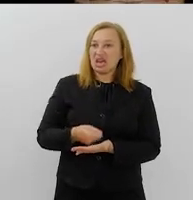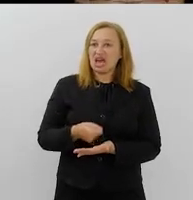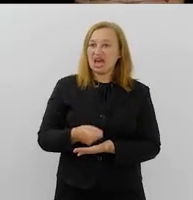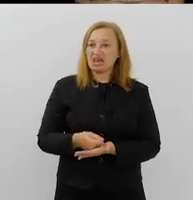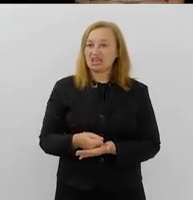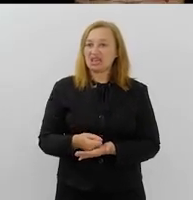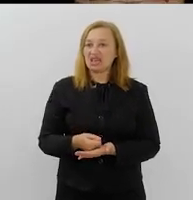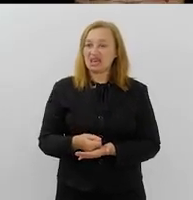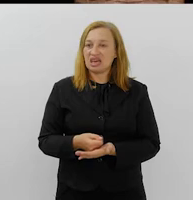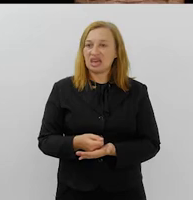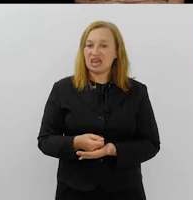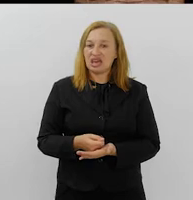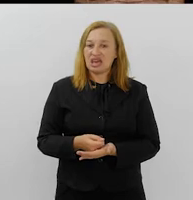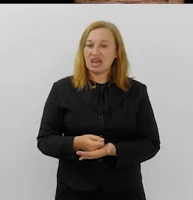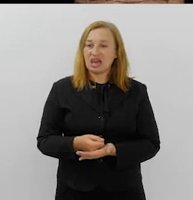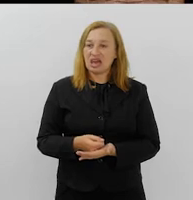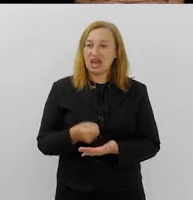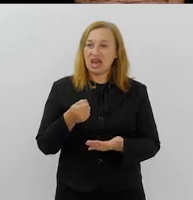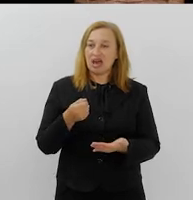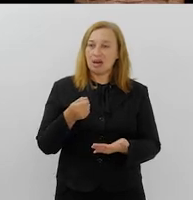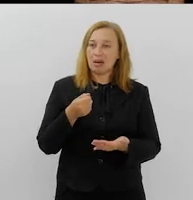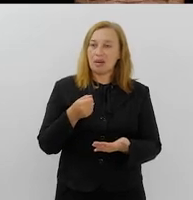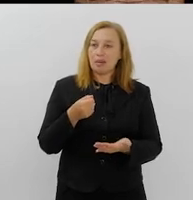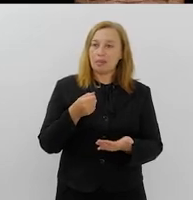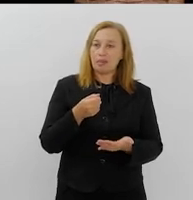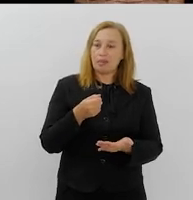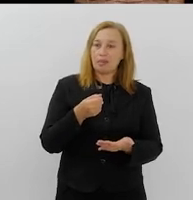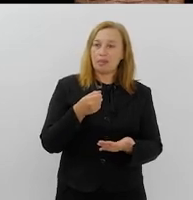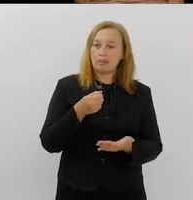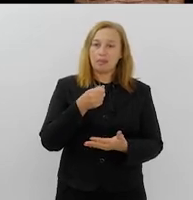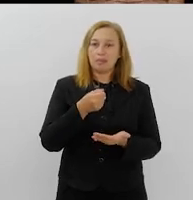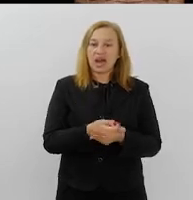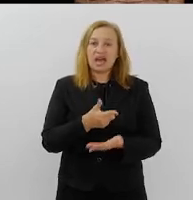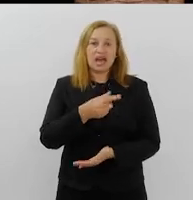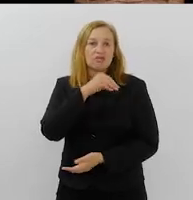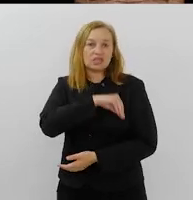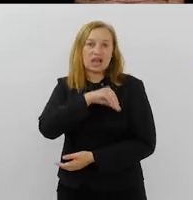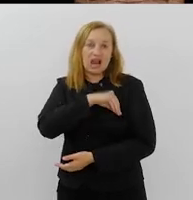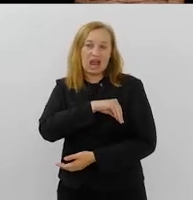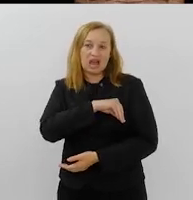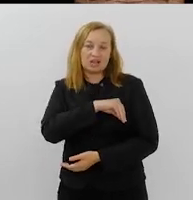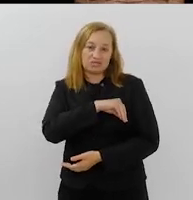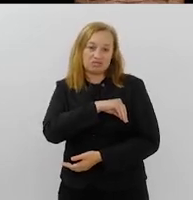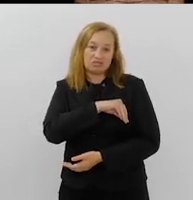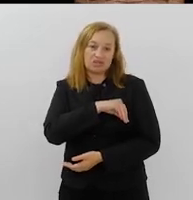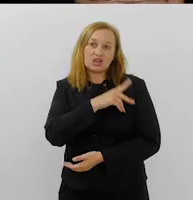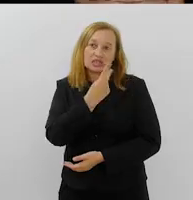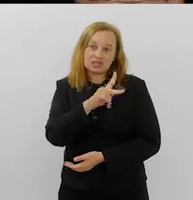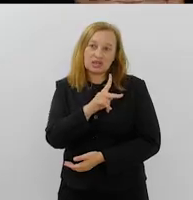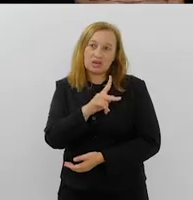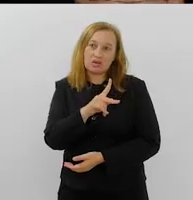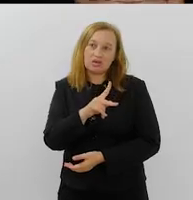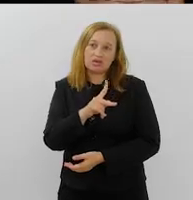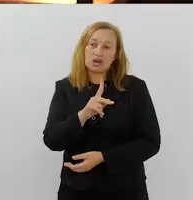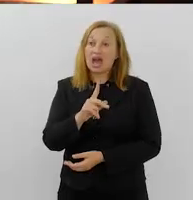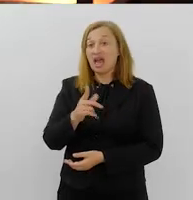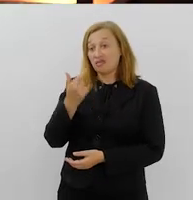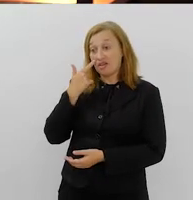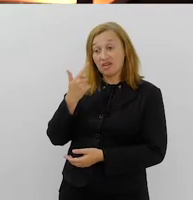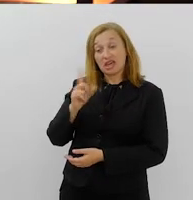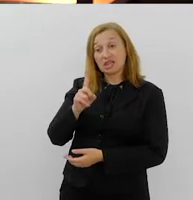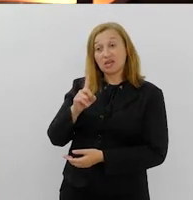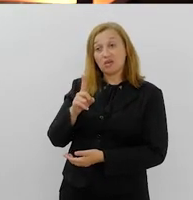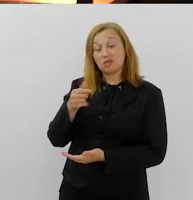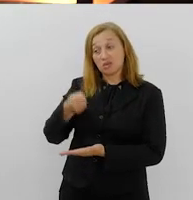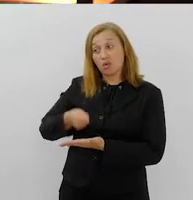a sustentar o zelador, ele tem que entender que não, não é obrigado não. E por isso você pode cobrar muito